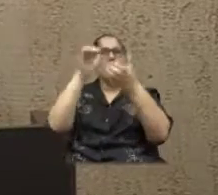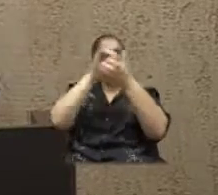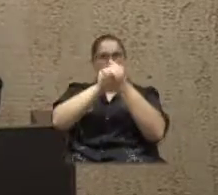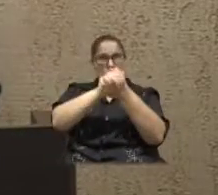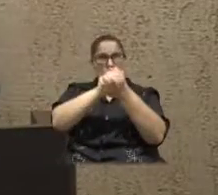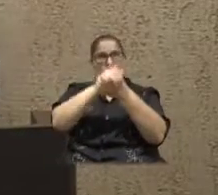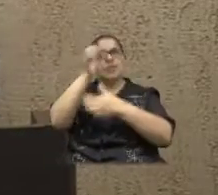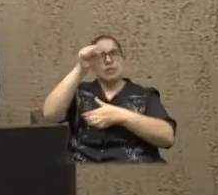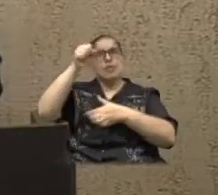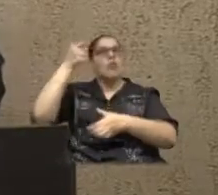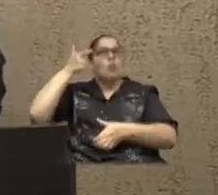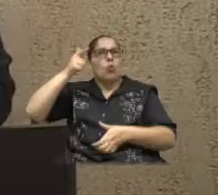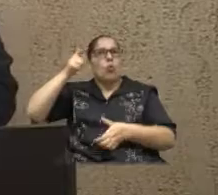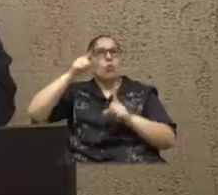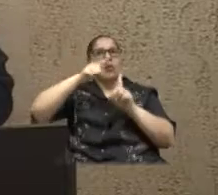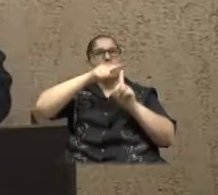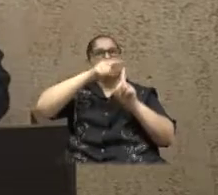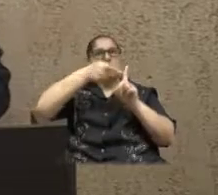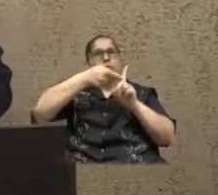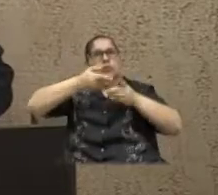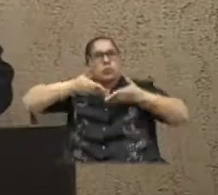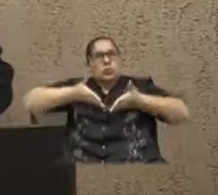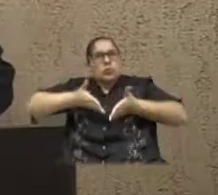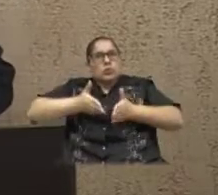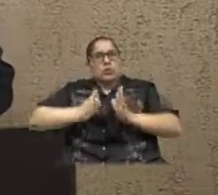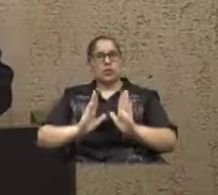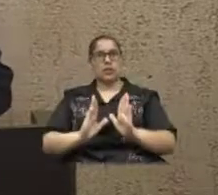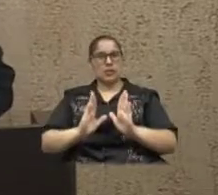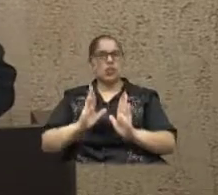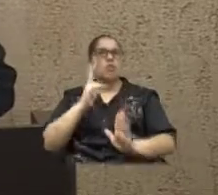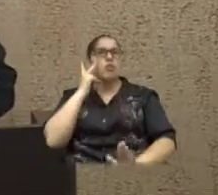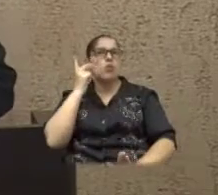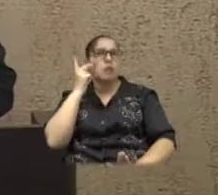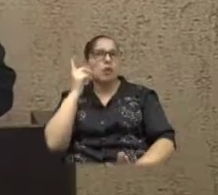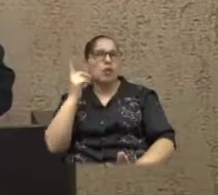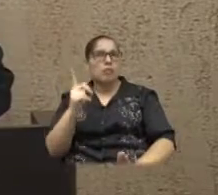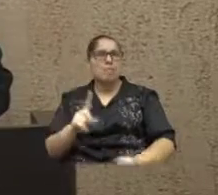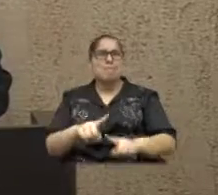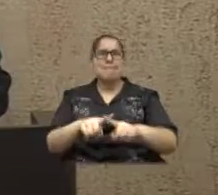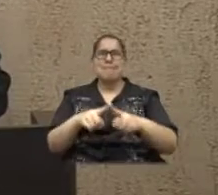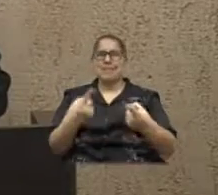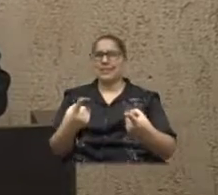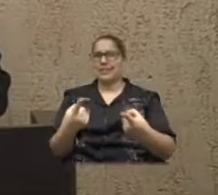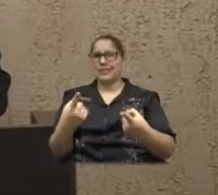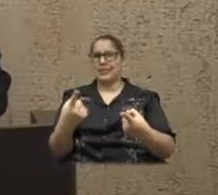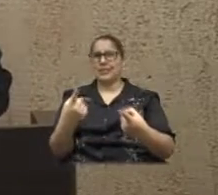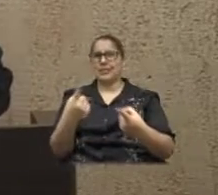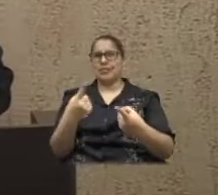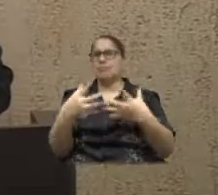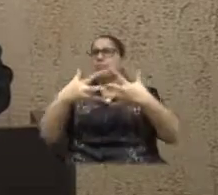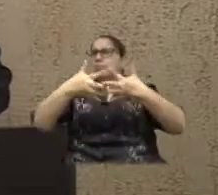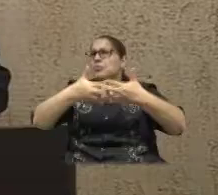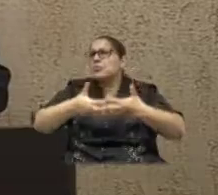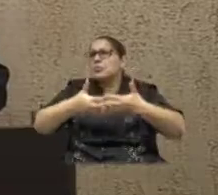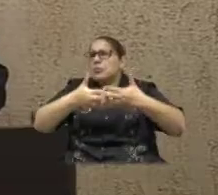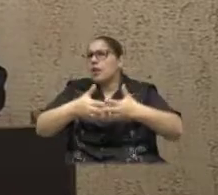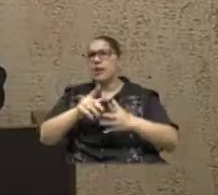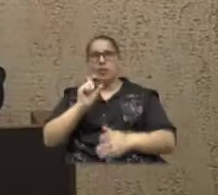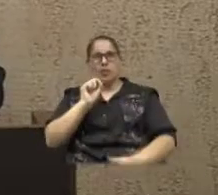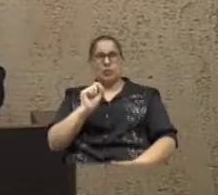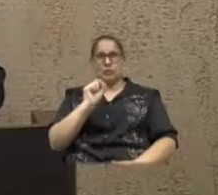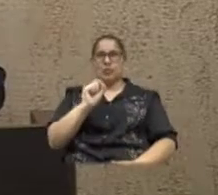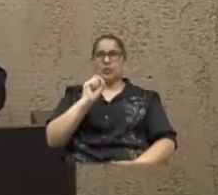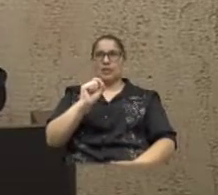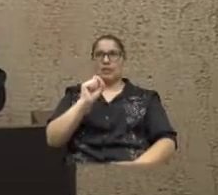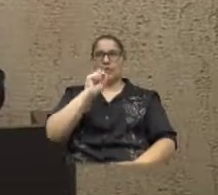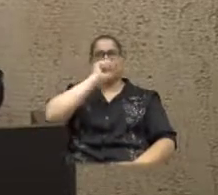mérito. O mérito é a ofensa. O mérito é fazer com que tudo aquilo